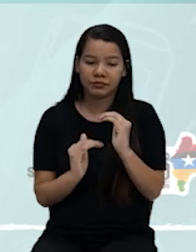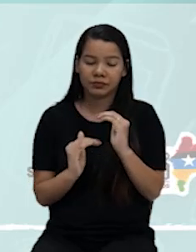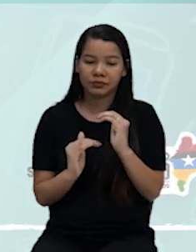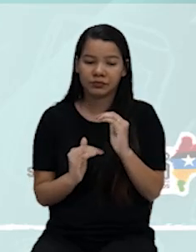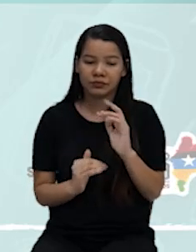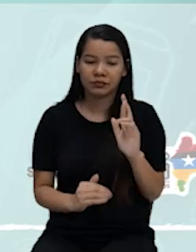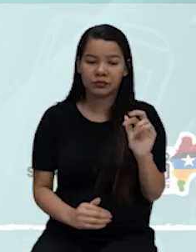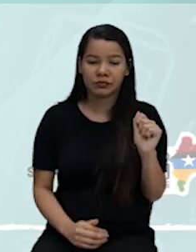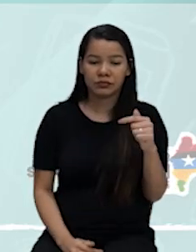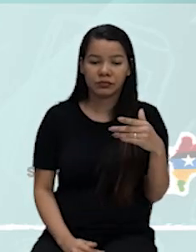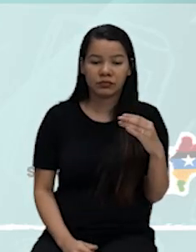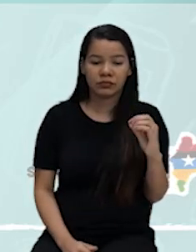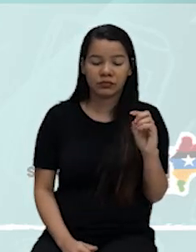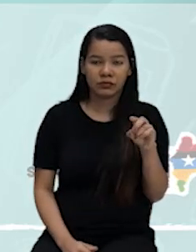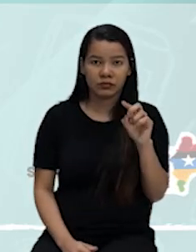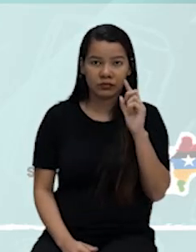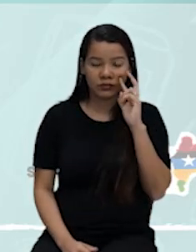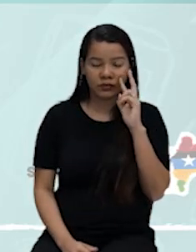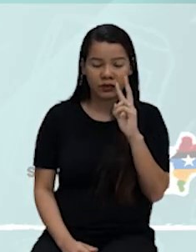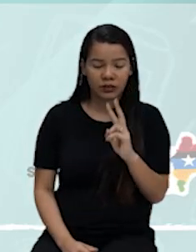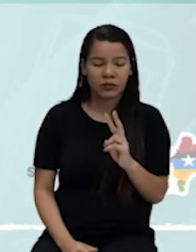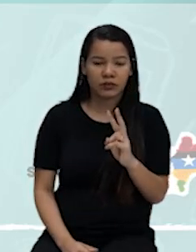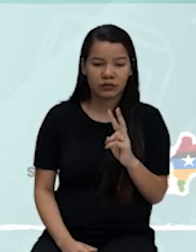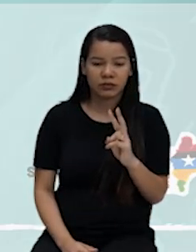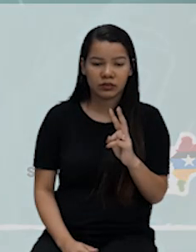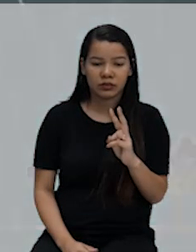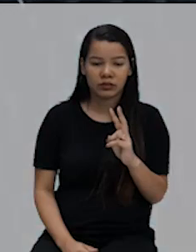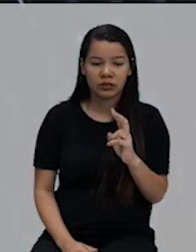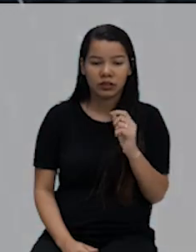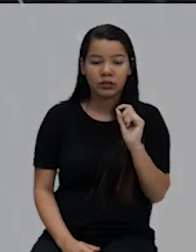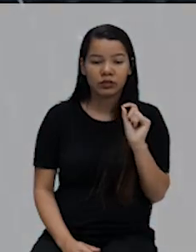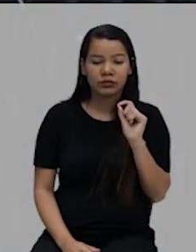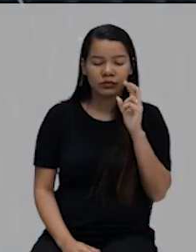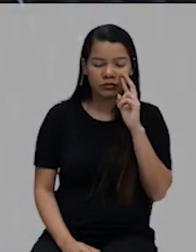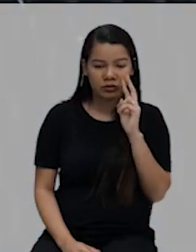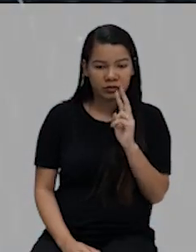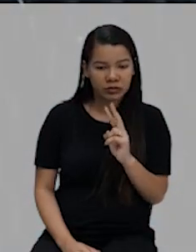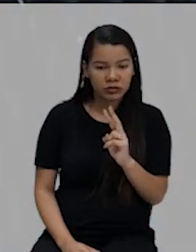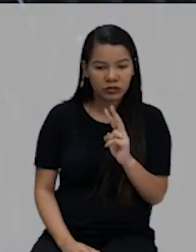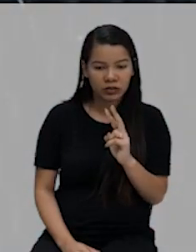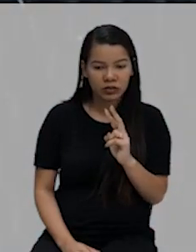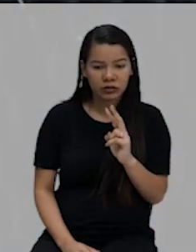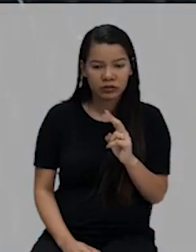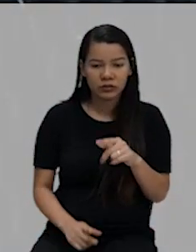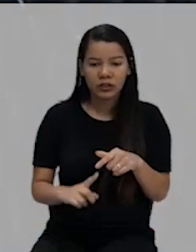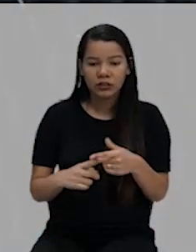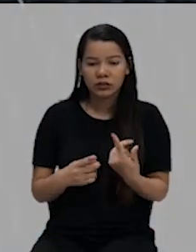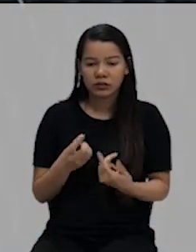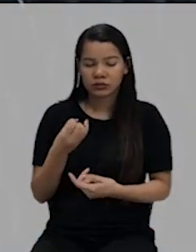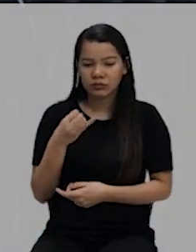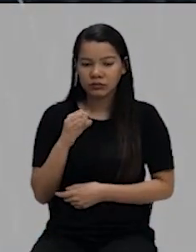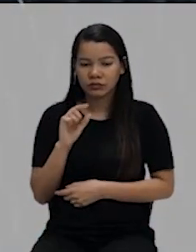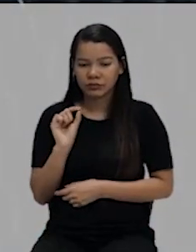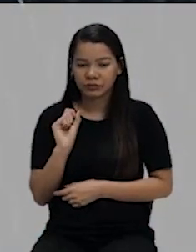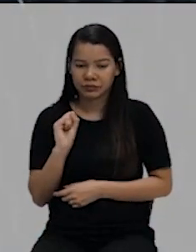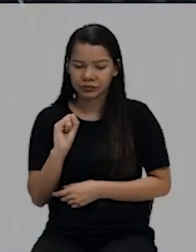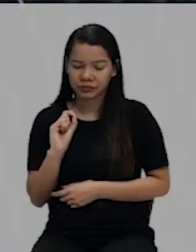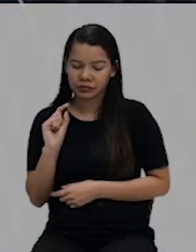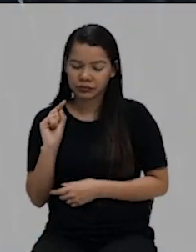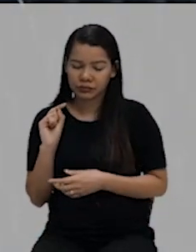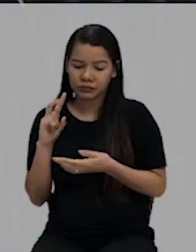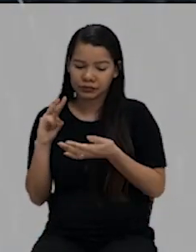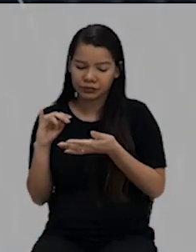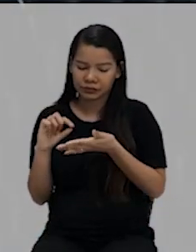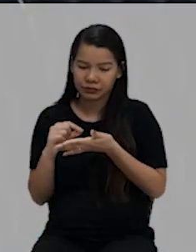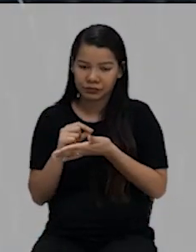você está observando, ok, turma? O que você está observando. Agora, quando você vai escrever o que